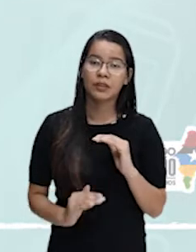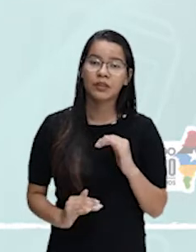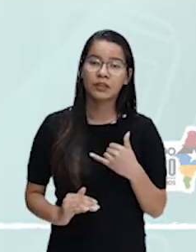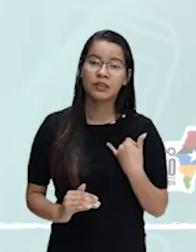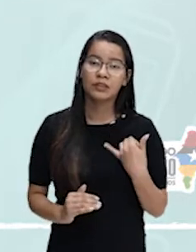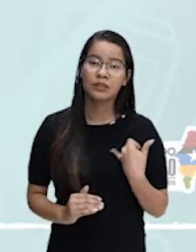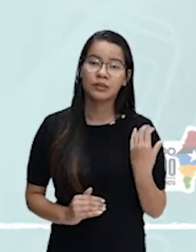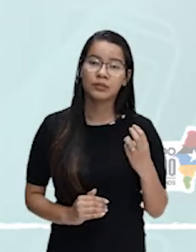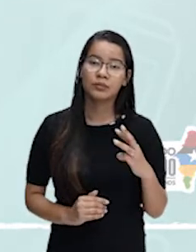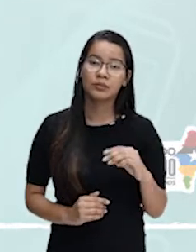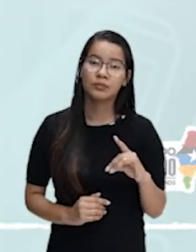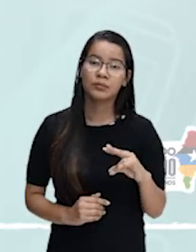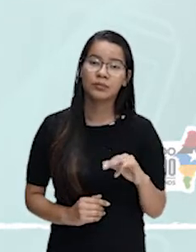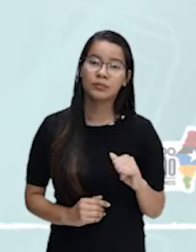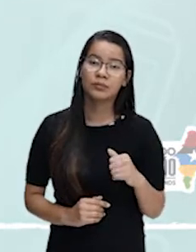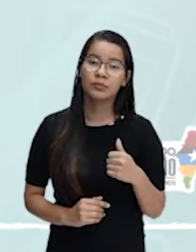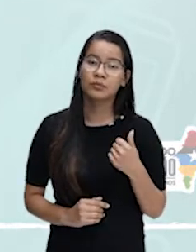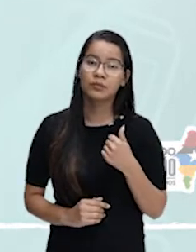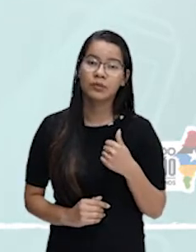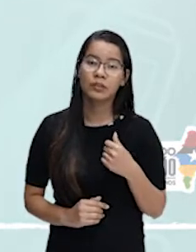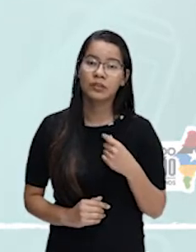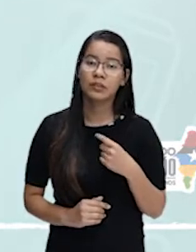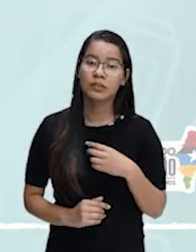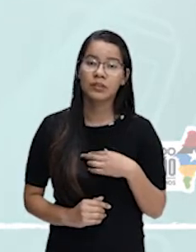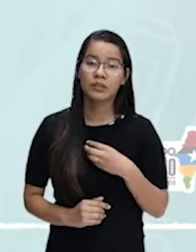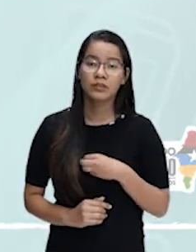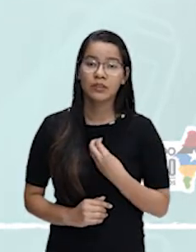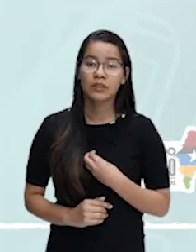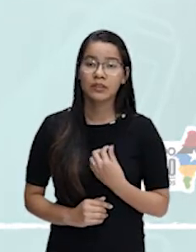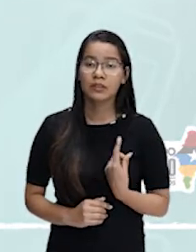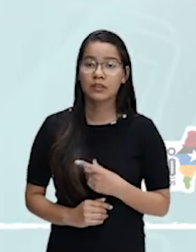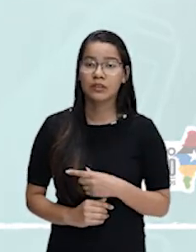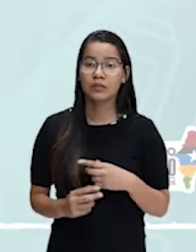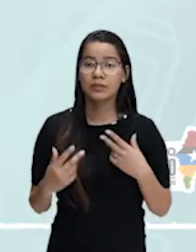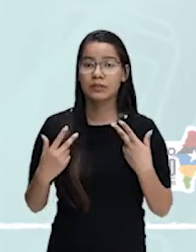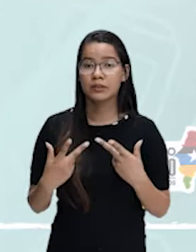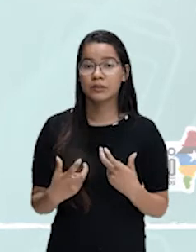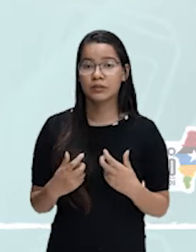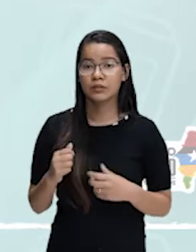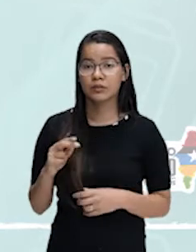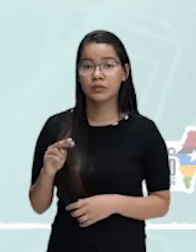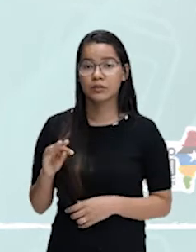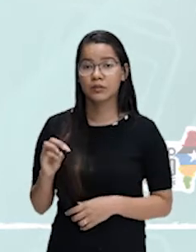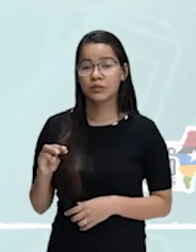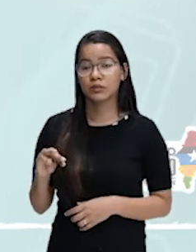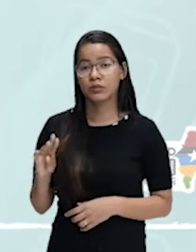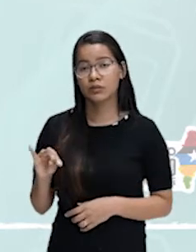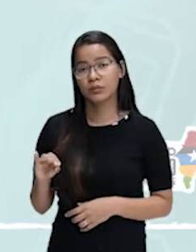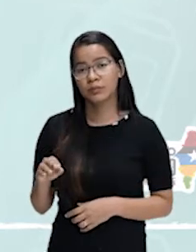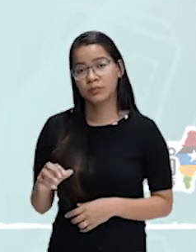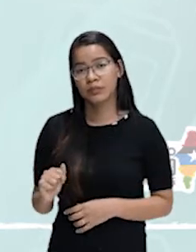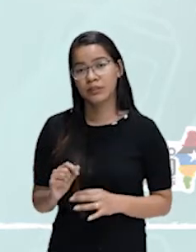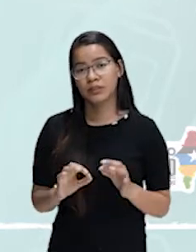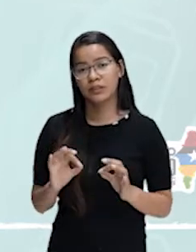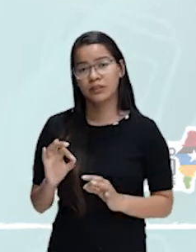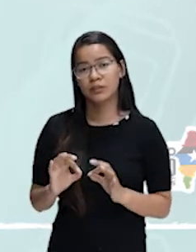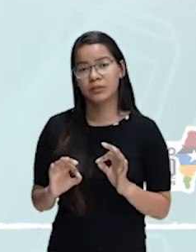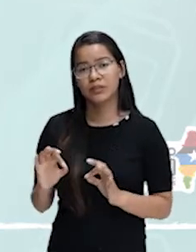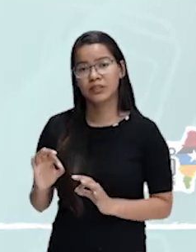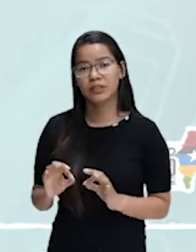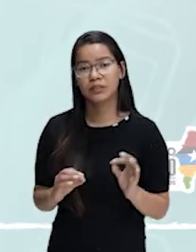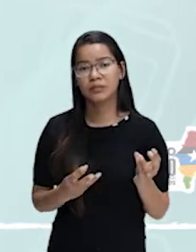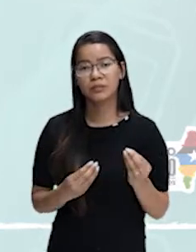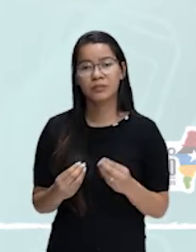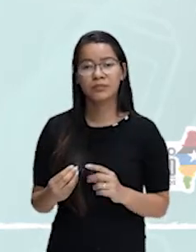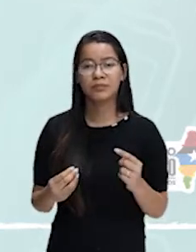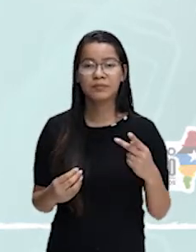Média. Uma vida urbana onde nós iremos observar autonomia administrativa. Muitas